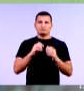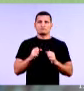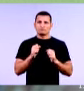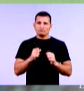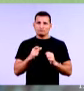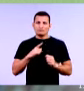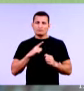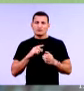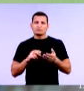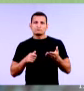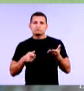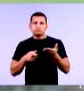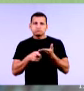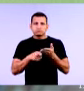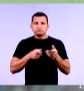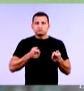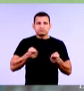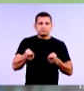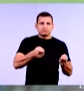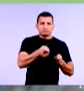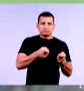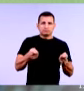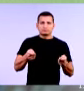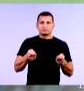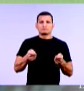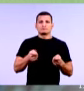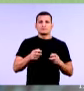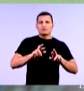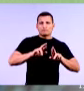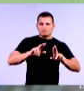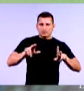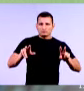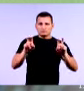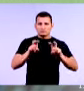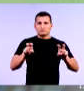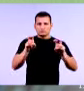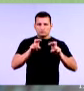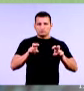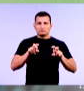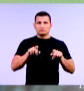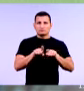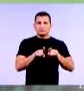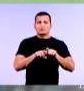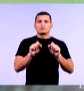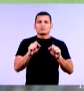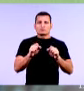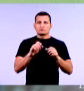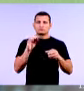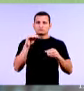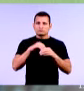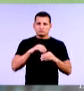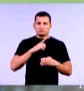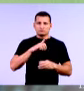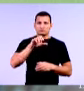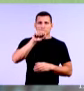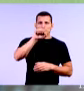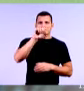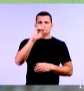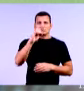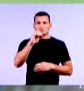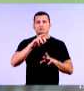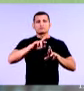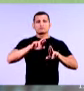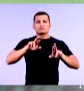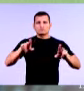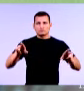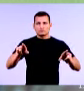computadores, rodando diferentes sistemas operacionais, isso aqui é muito importante, e outros dispositivos como